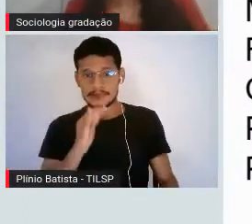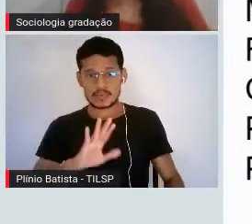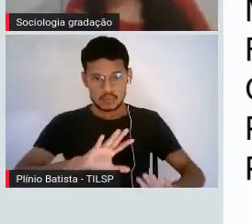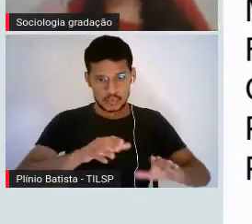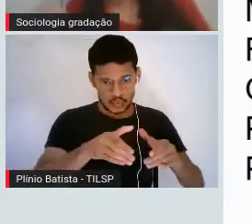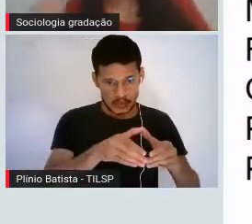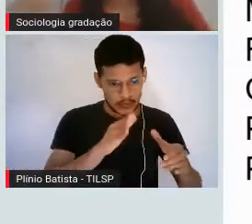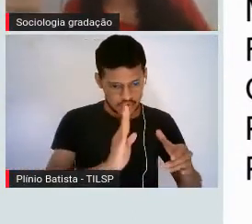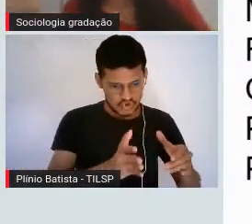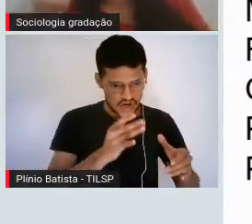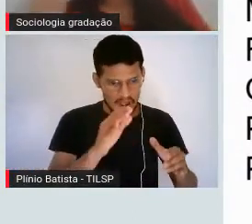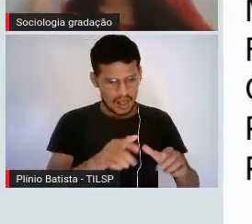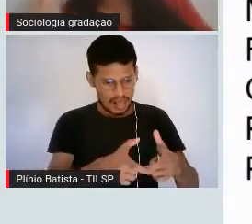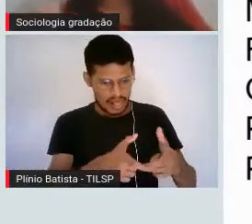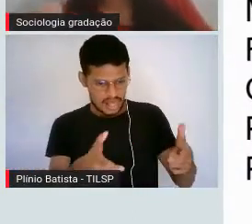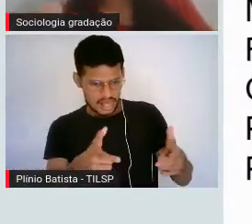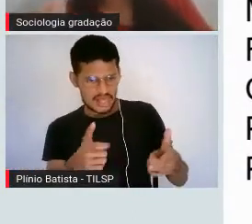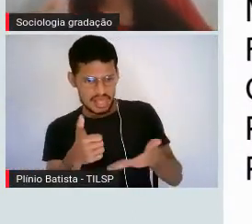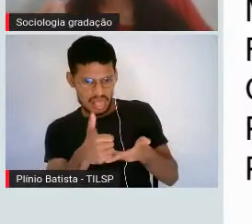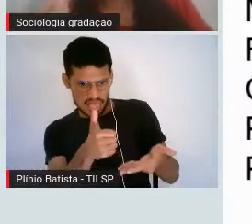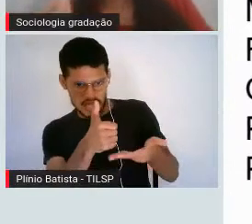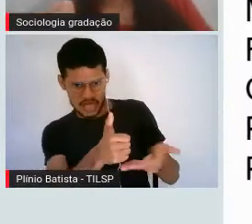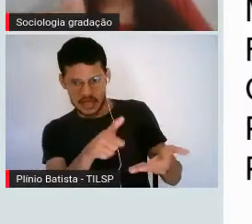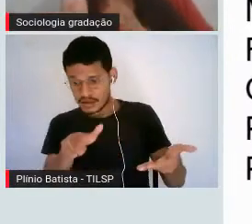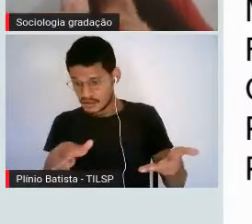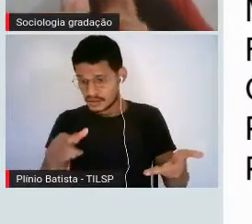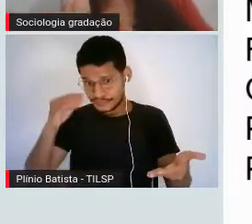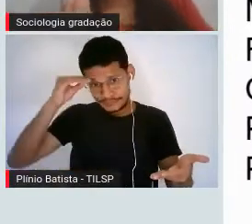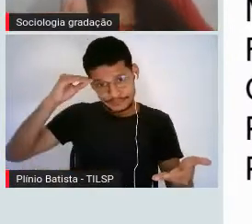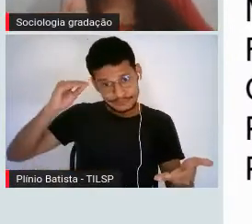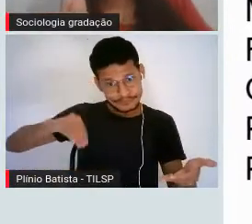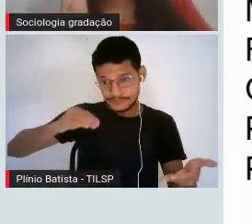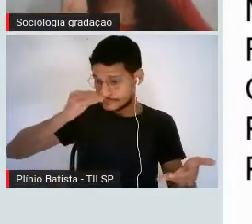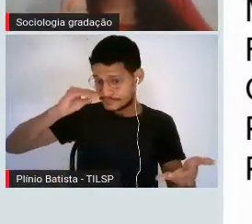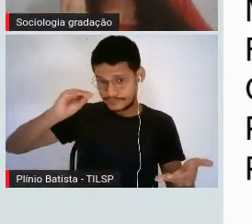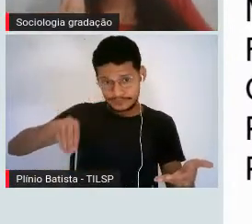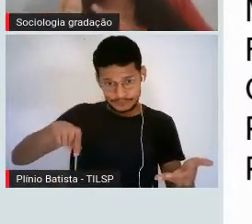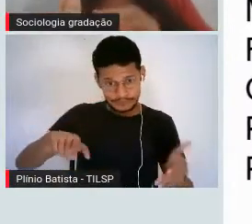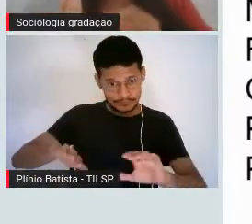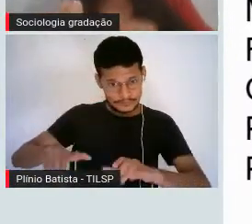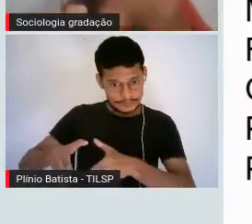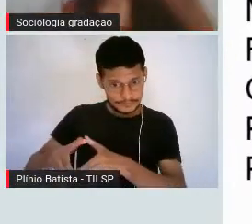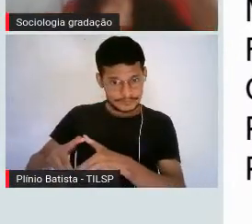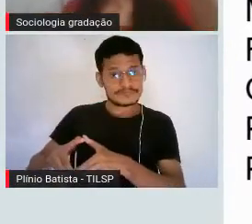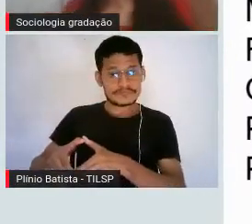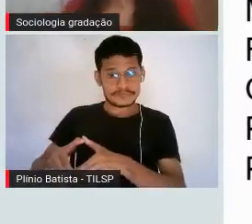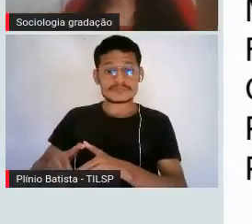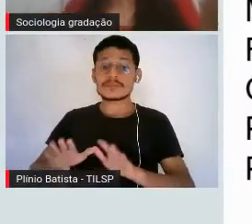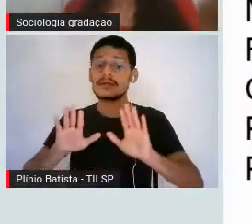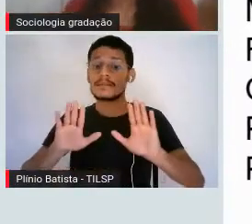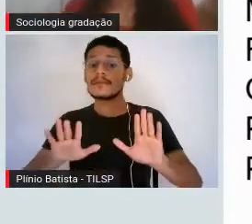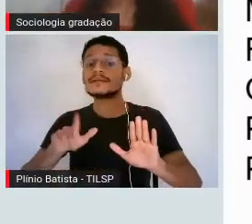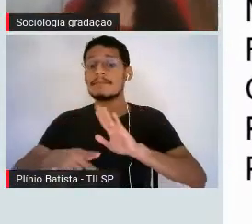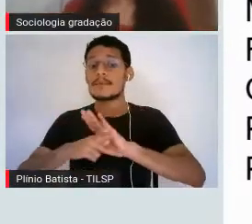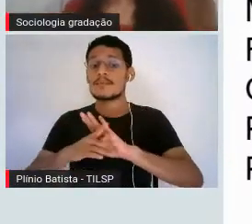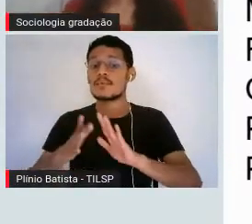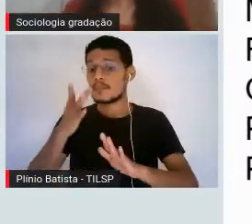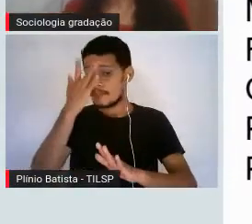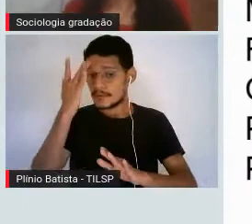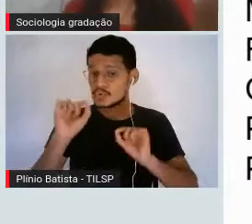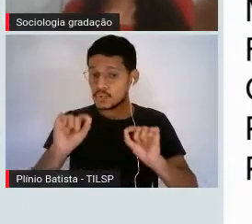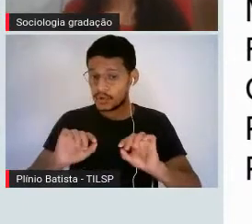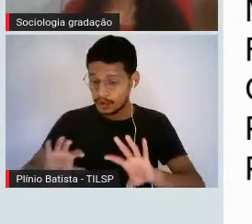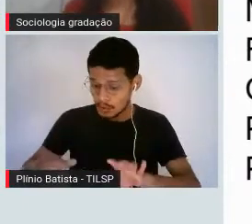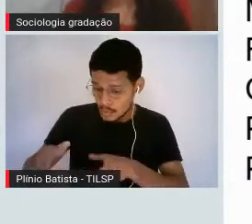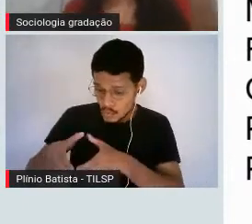favorecida por uma classe que está sendo desfavorecida. Não. É uma classe que está querendo ascender socialmente,